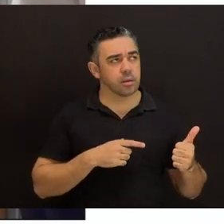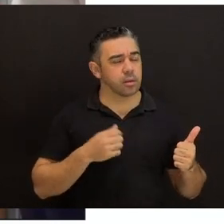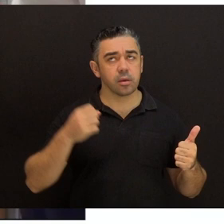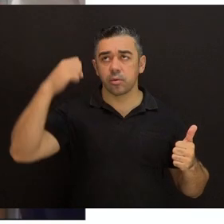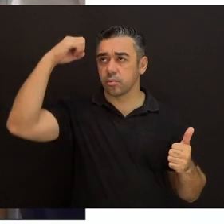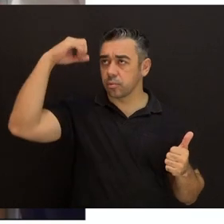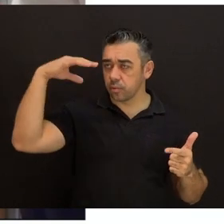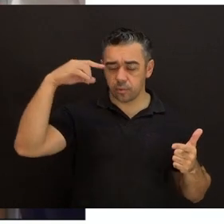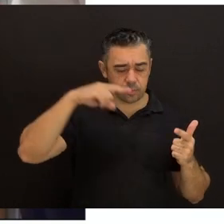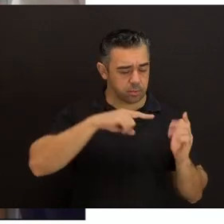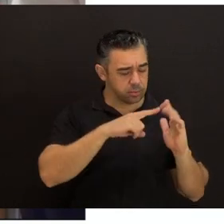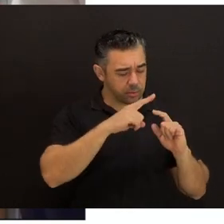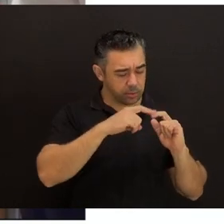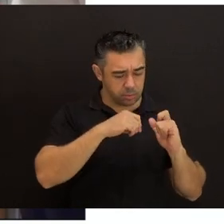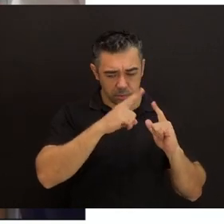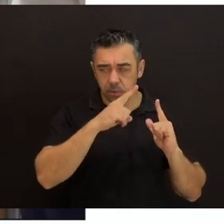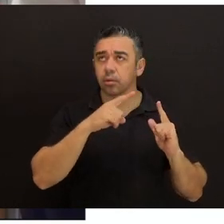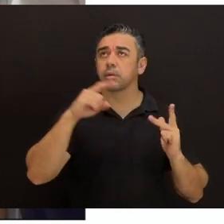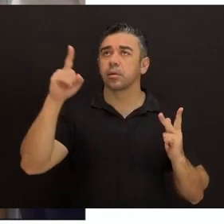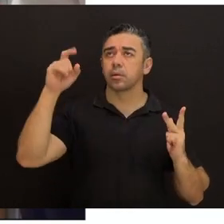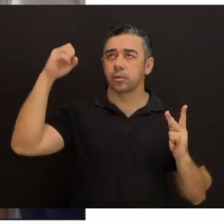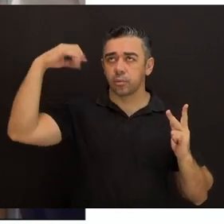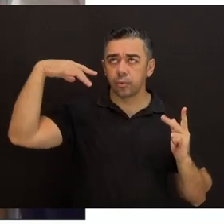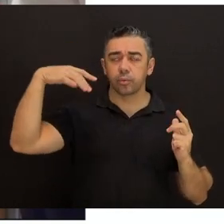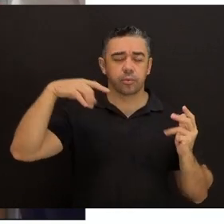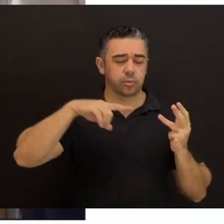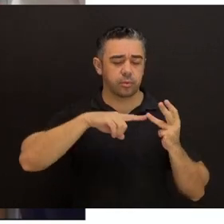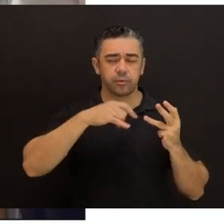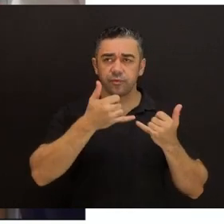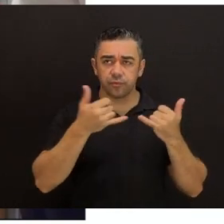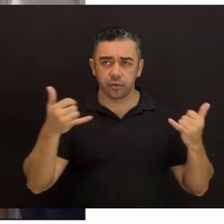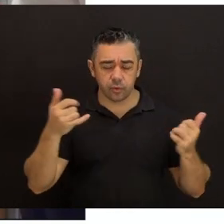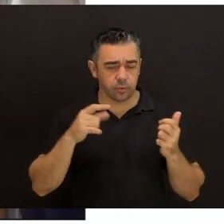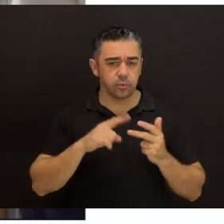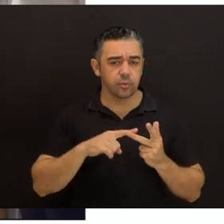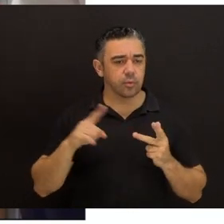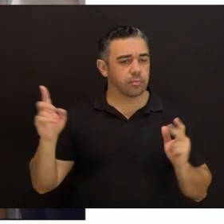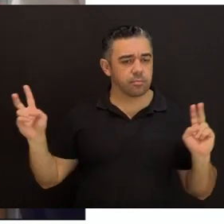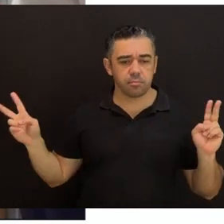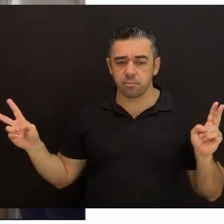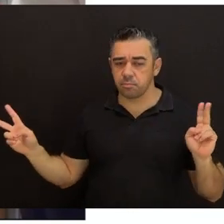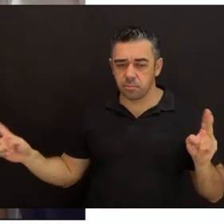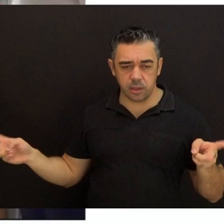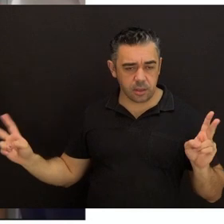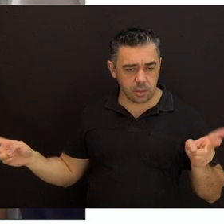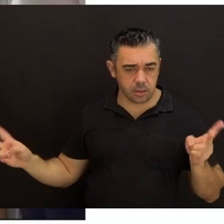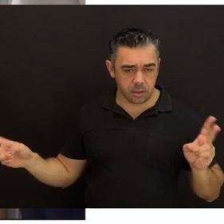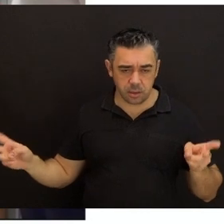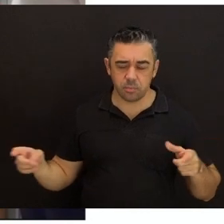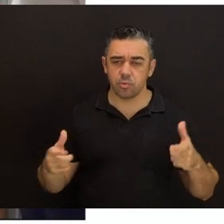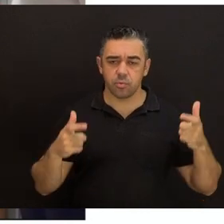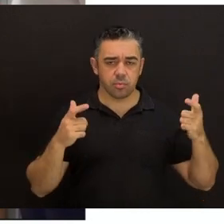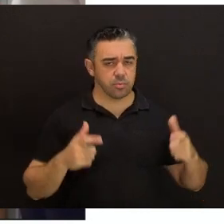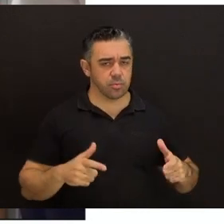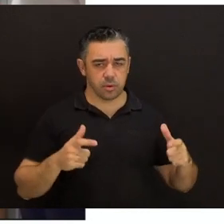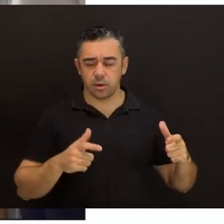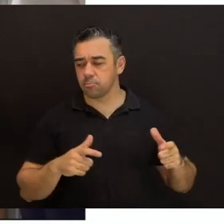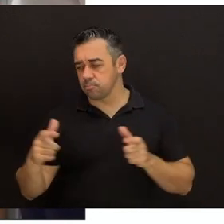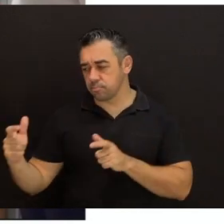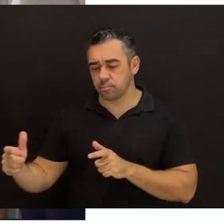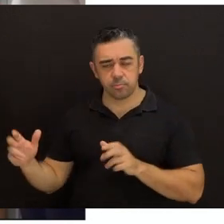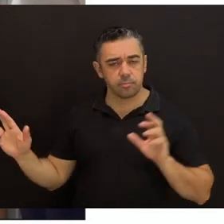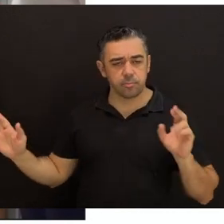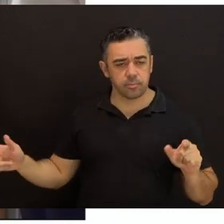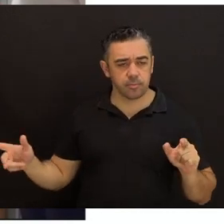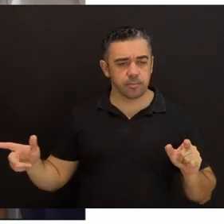interruptores de luz fiação no dia 17 dentro do depósito os mesmos interruptores caixas de